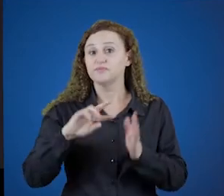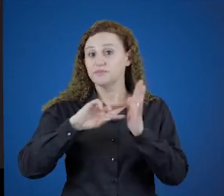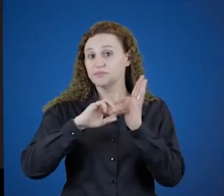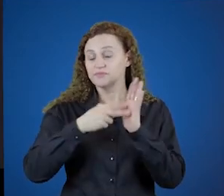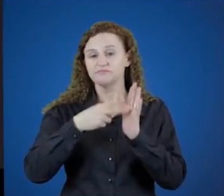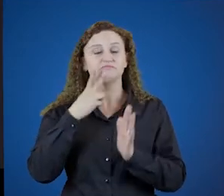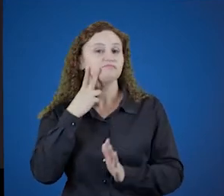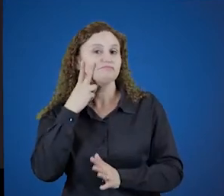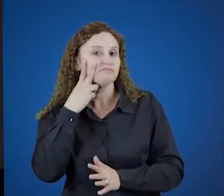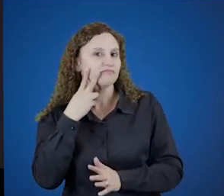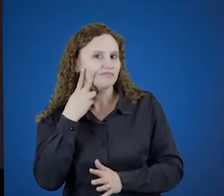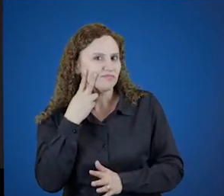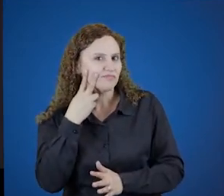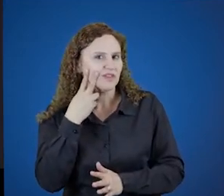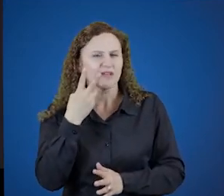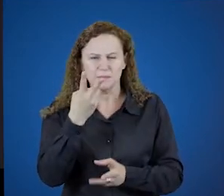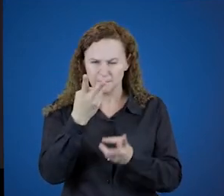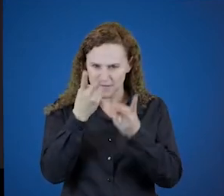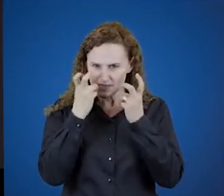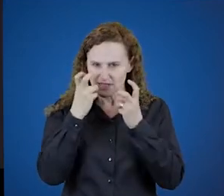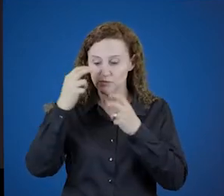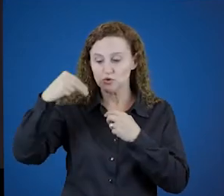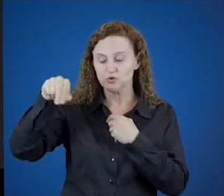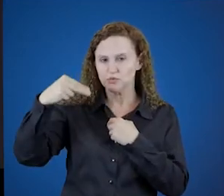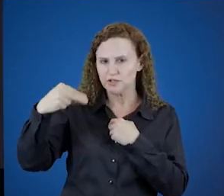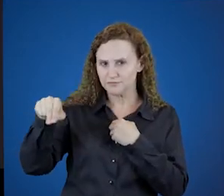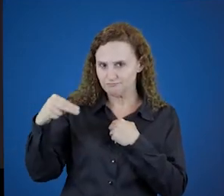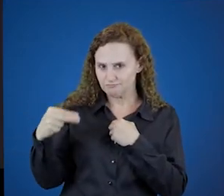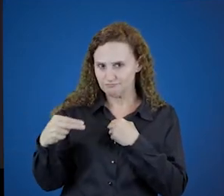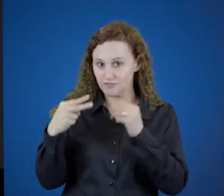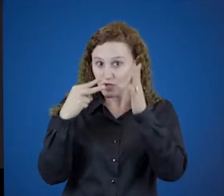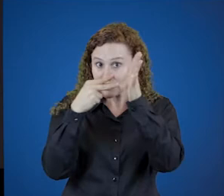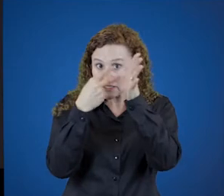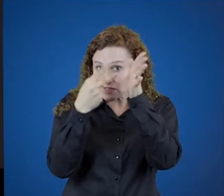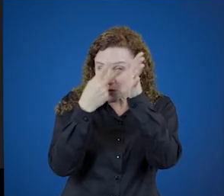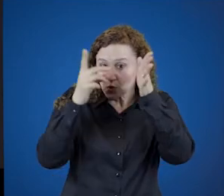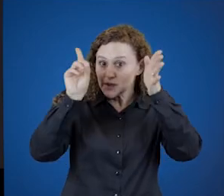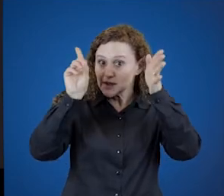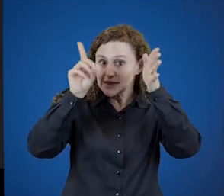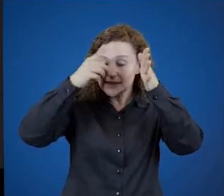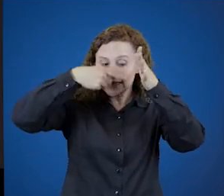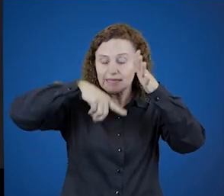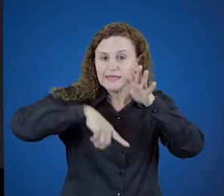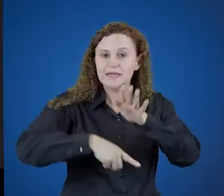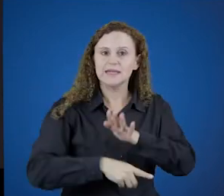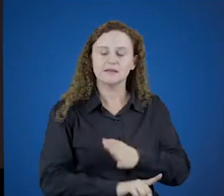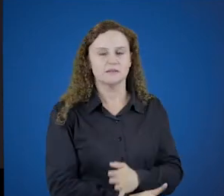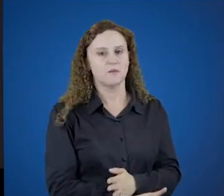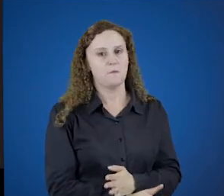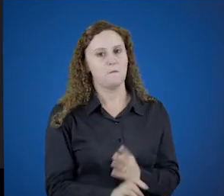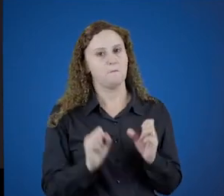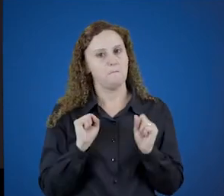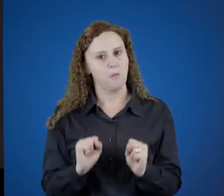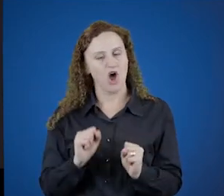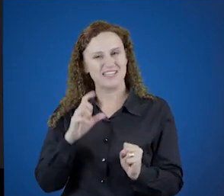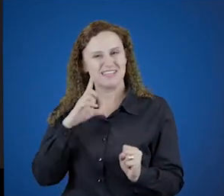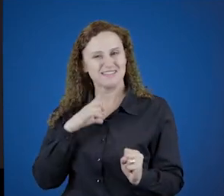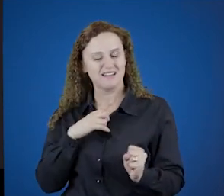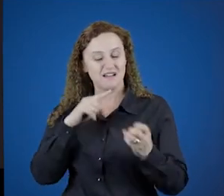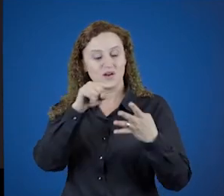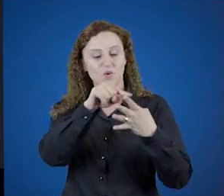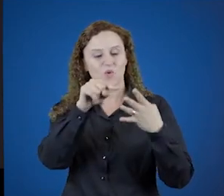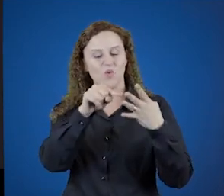então Observe o nominativo singular da segunda declinação pode terminar de